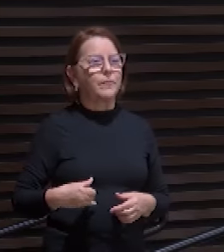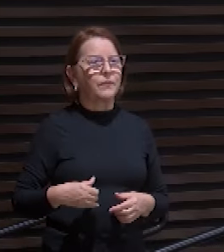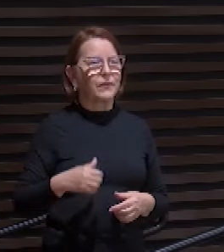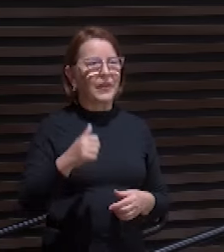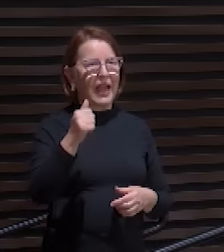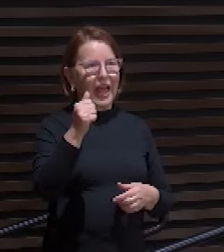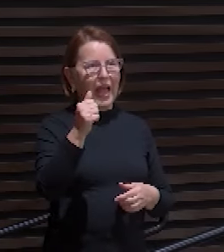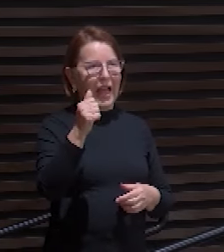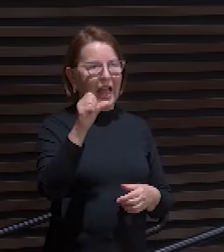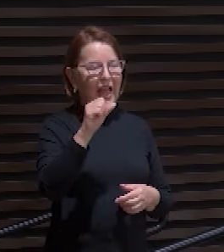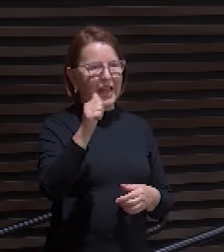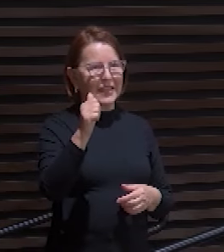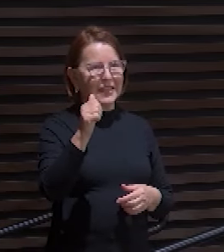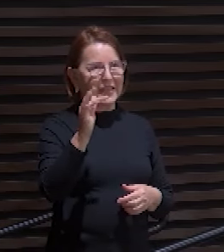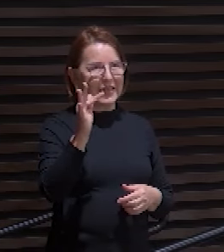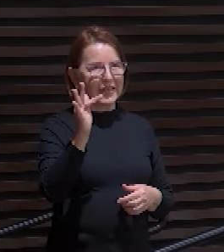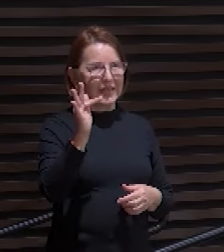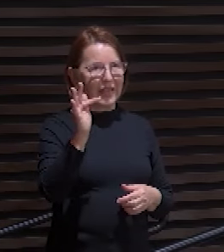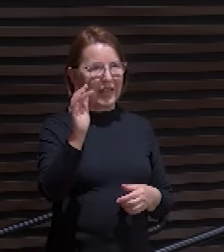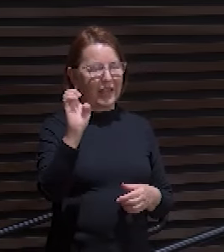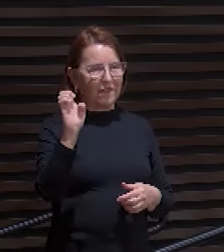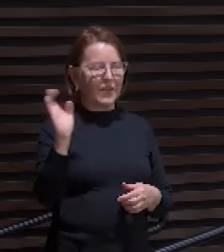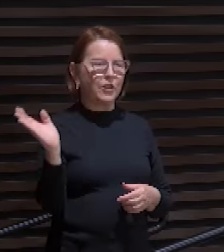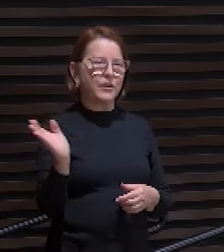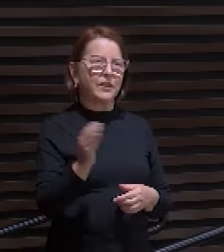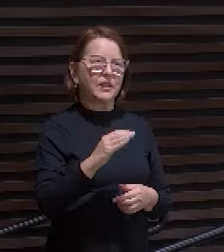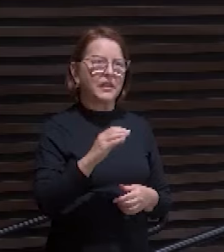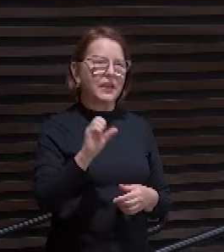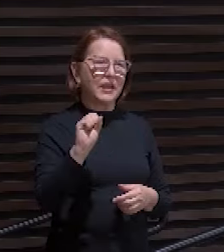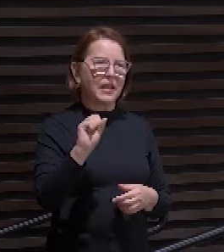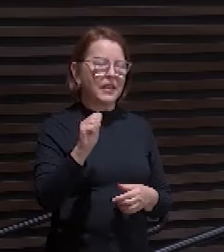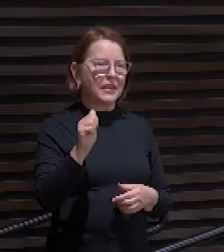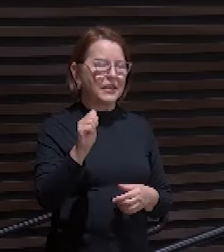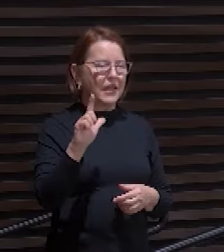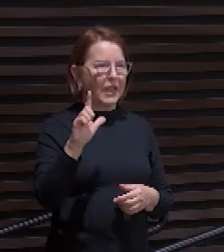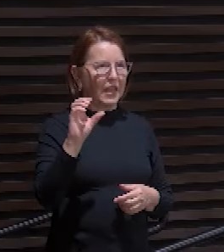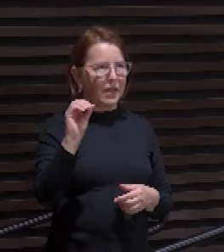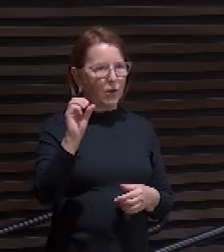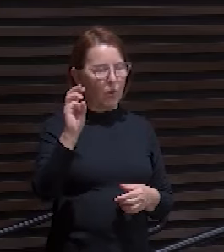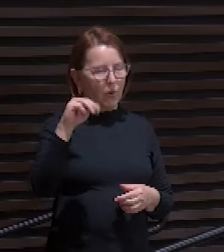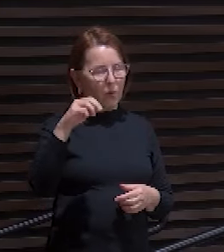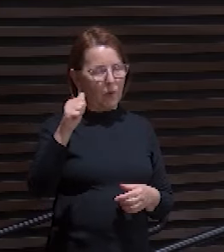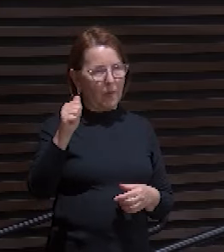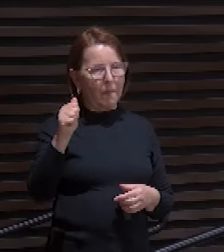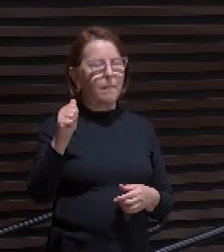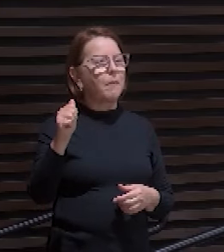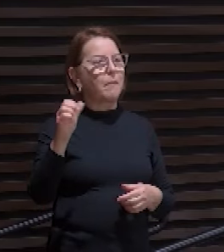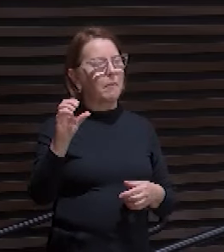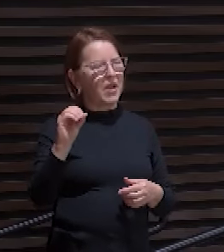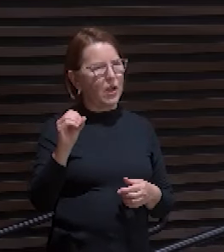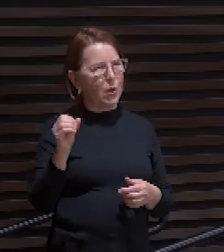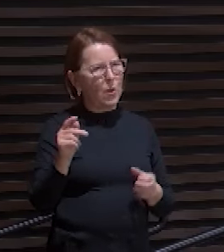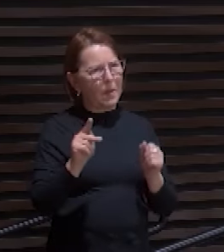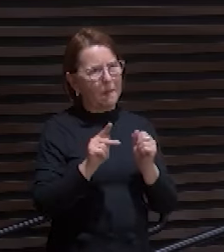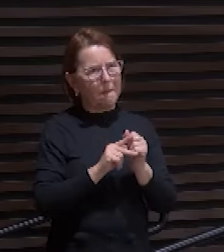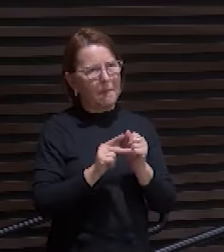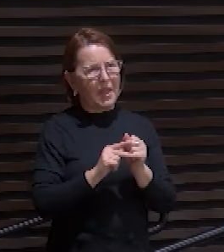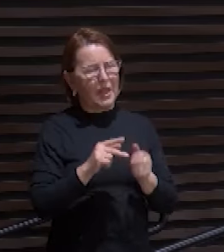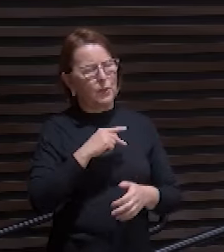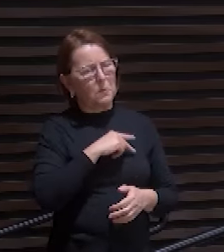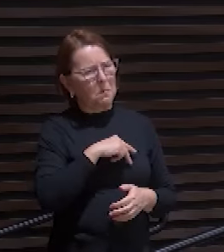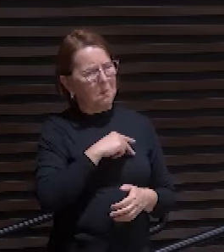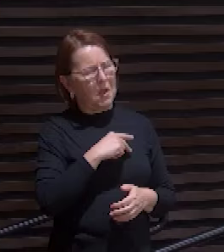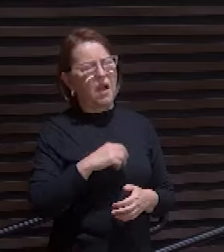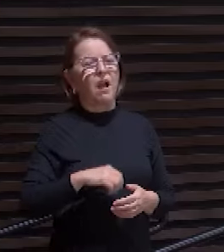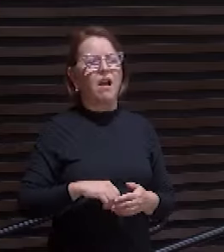em Elias, em Pedro, em Paulo, em Caim, nos 2 discípulos de Emaús e tantos outros. E à